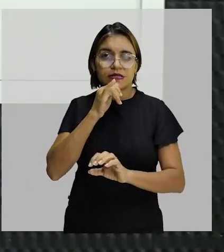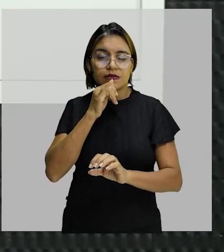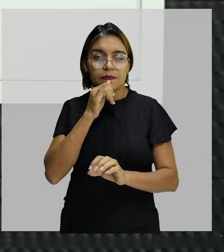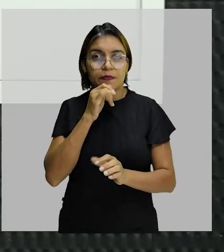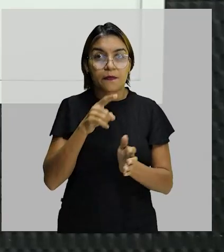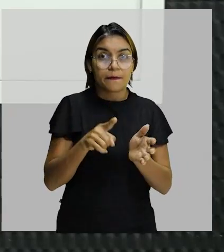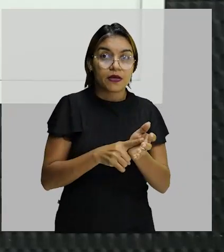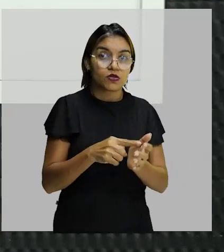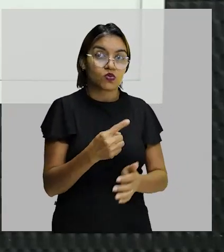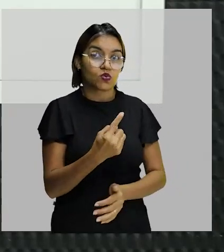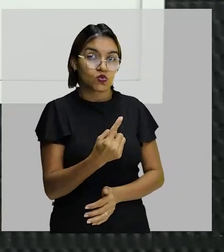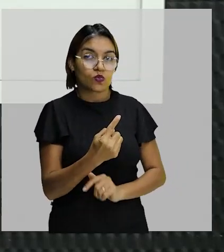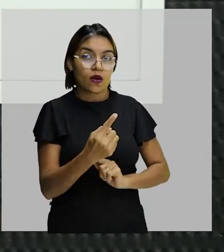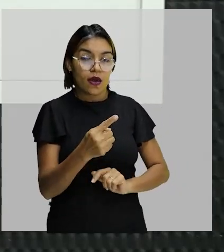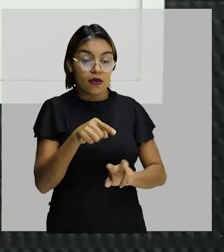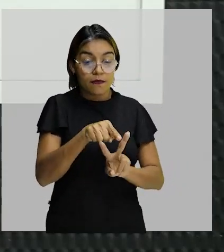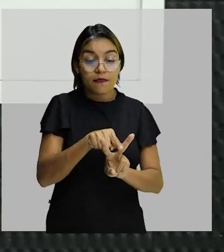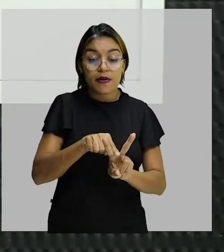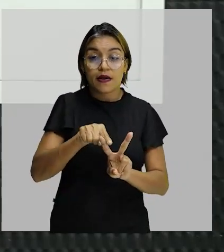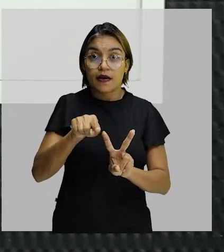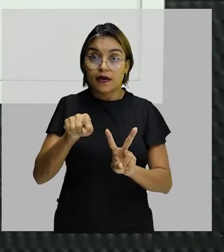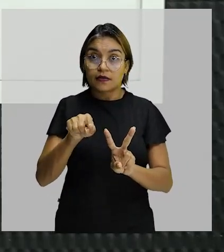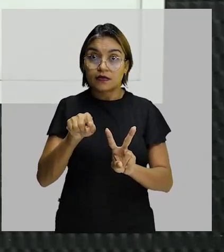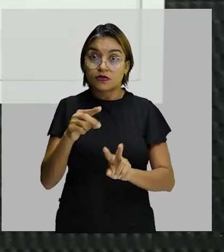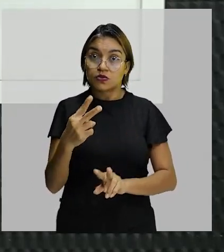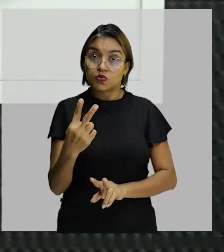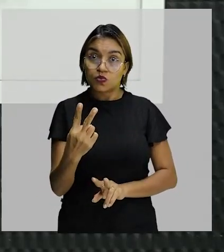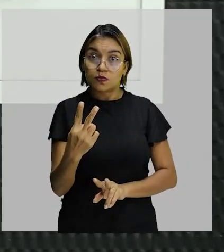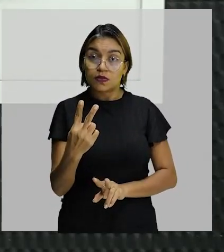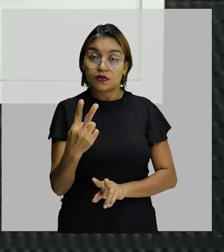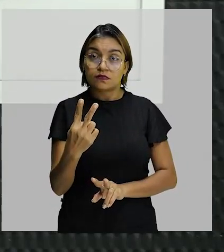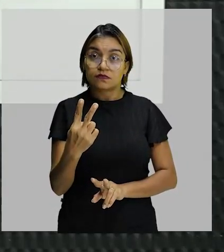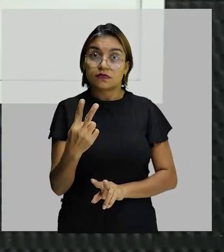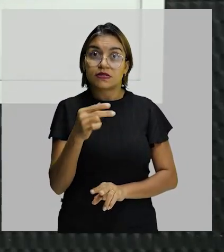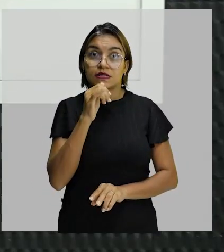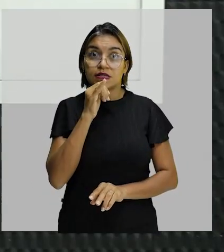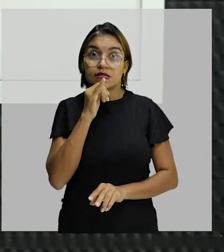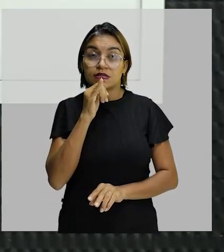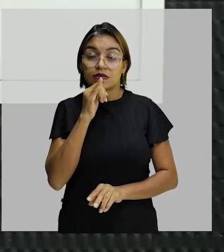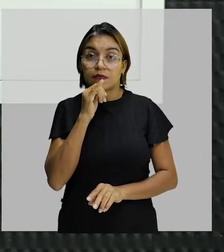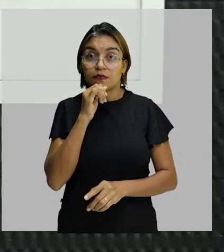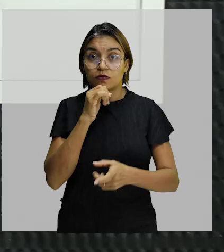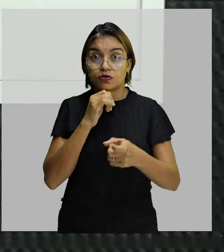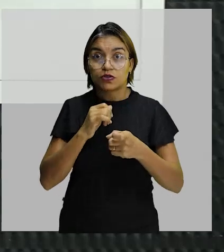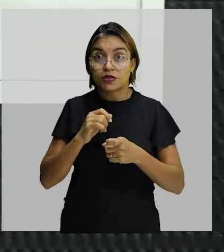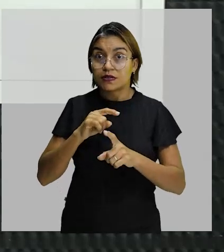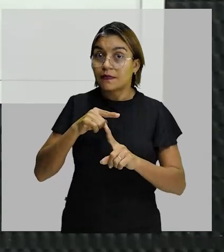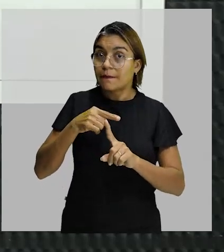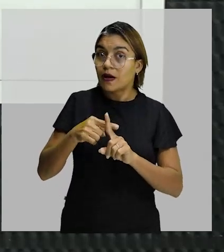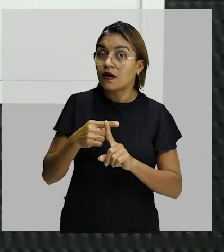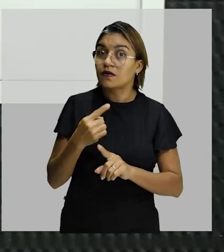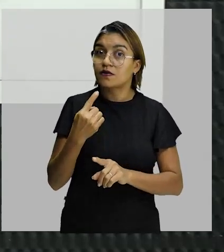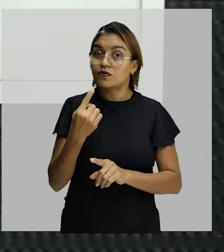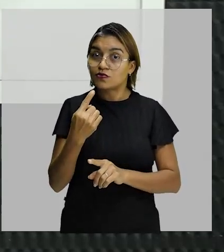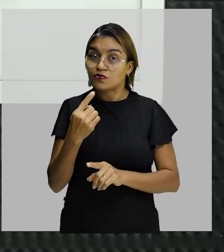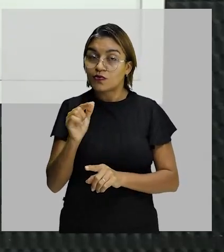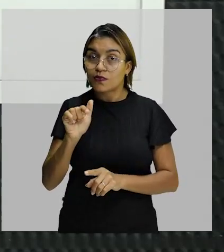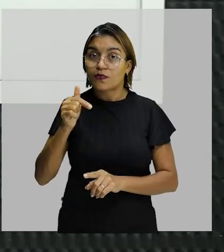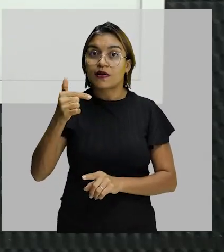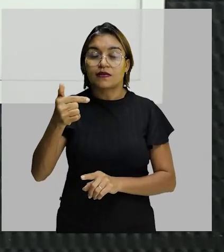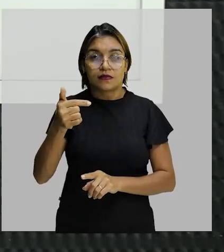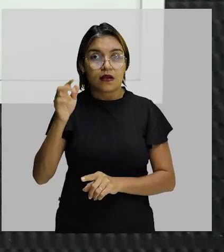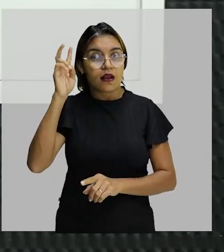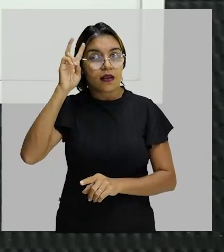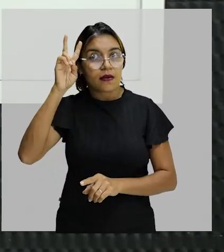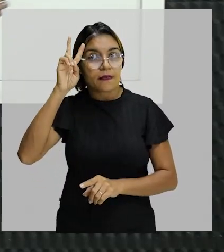1 ele é uma raiz dupla, então você coloca aqui x mais 1 ao quadrado. Só lembrando sempre, na